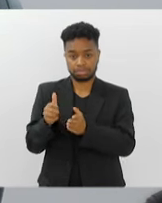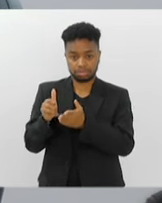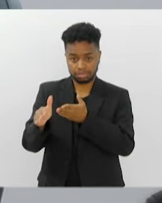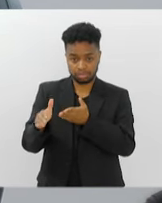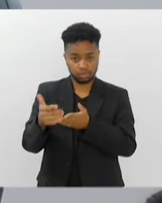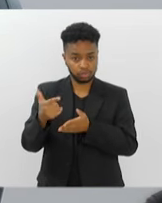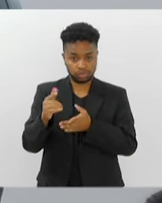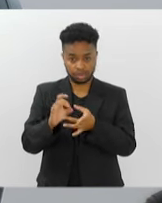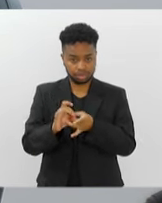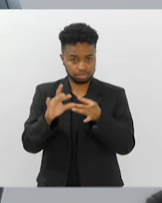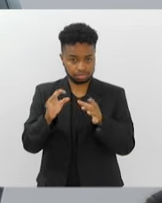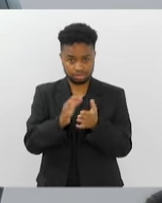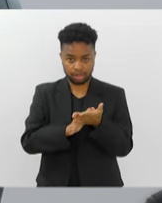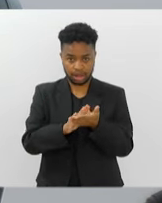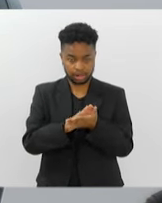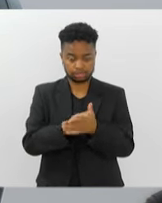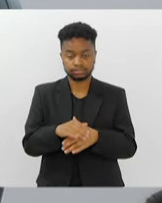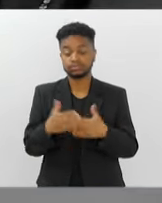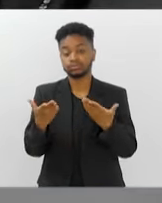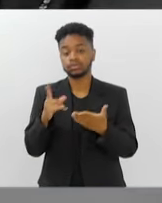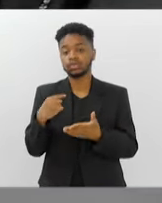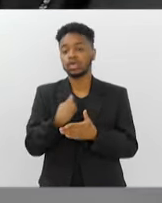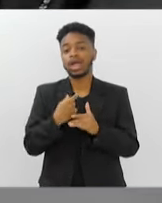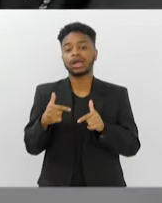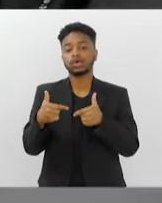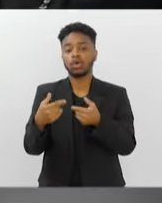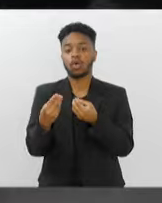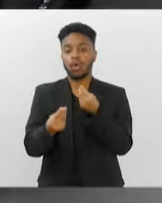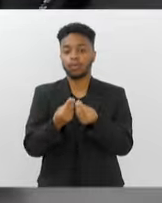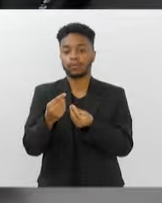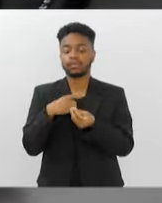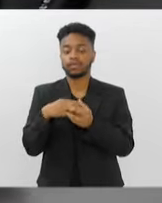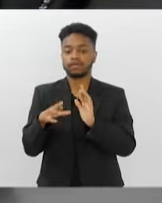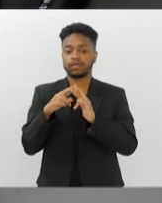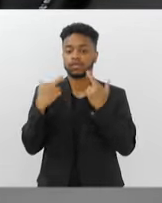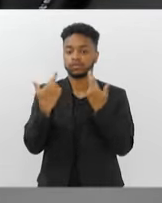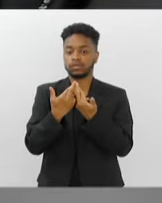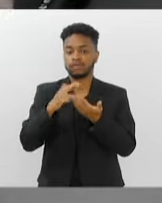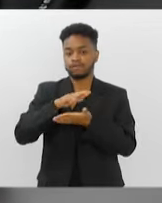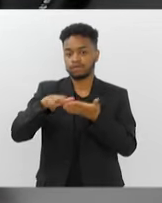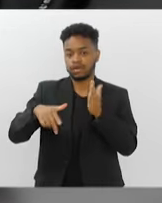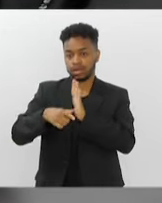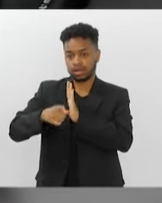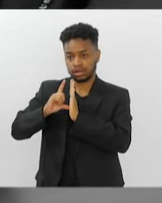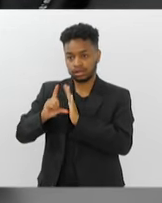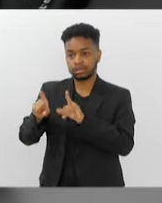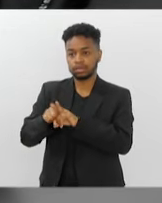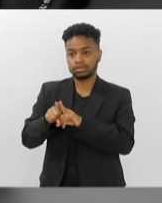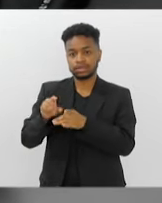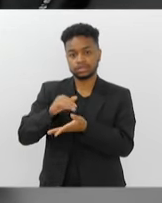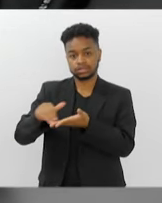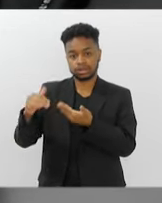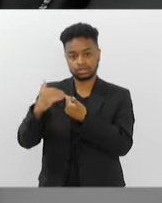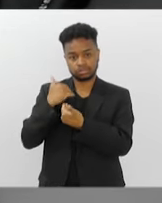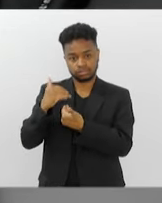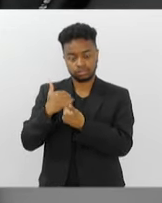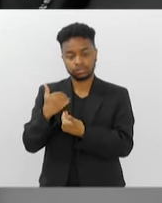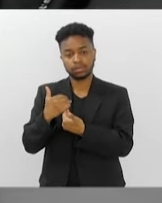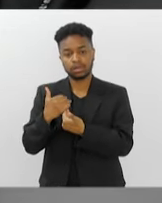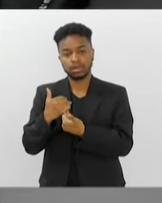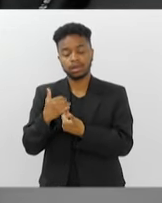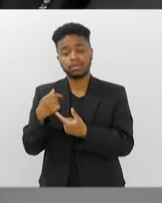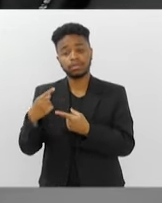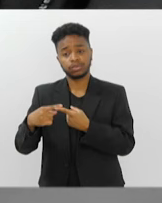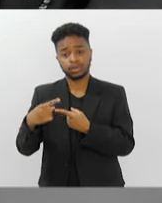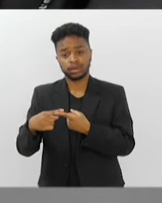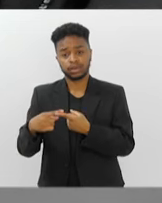nenhum então como nós procedemos nós fizemos várias reuniões prévias isso foi orientação até do secretário também para que a